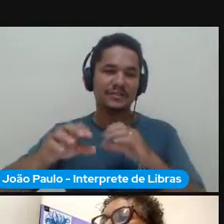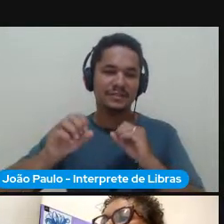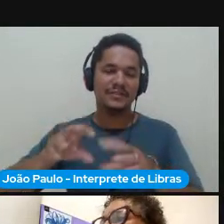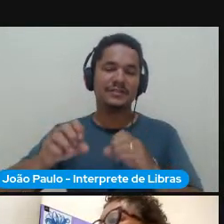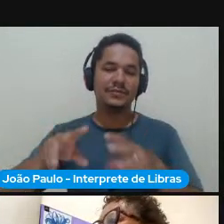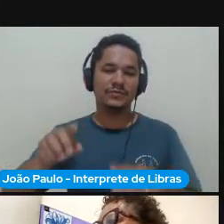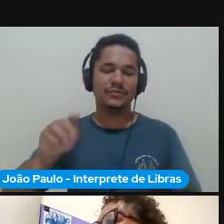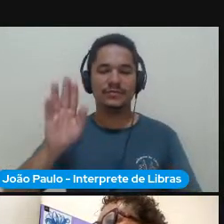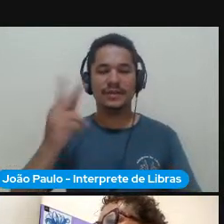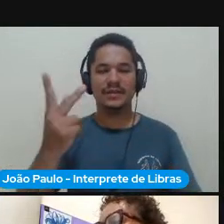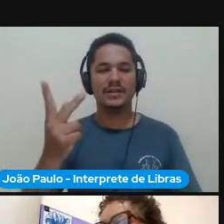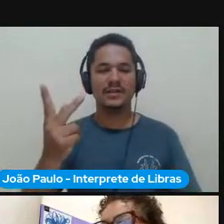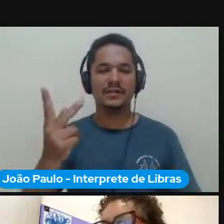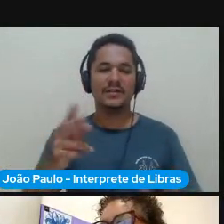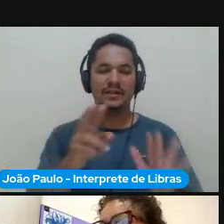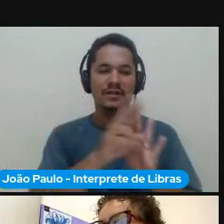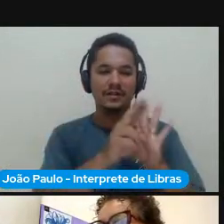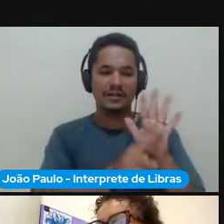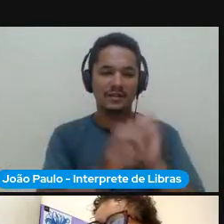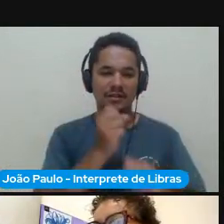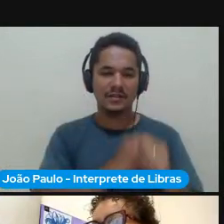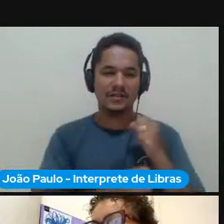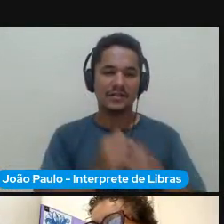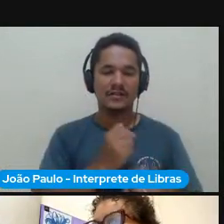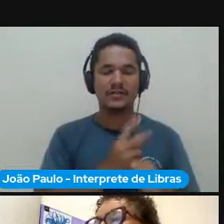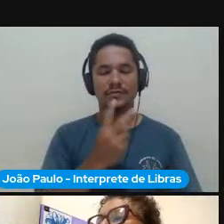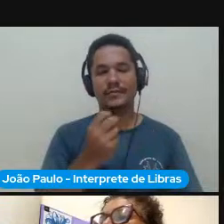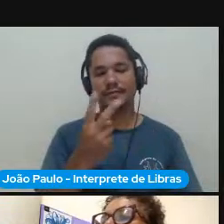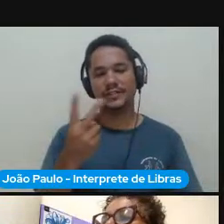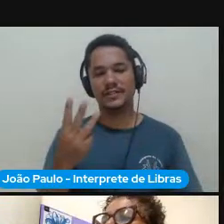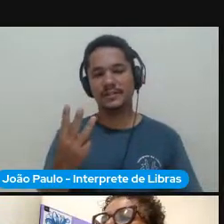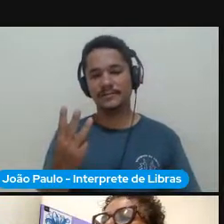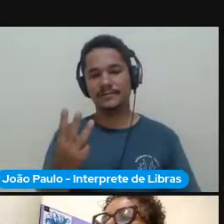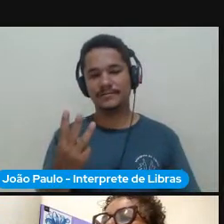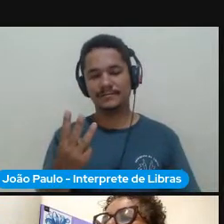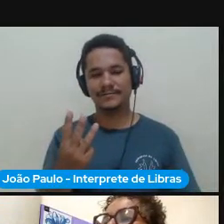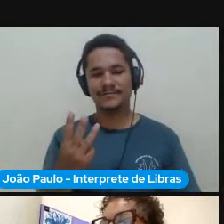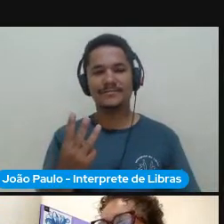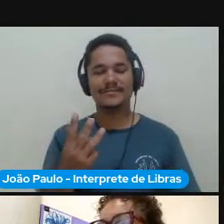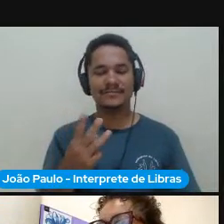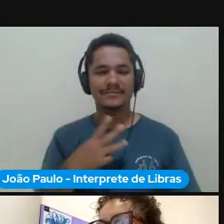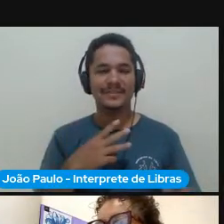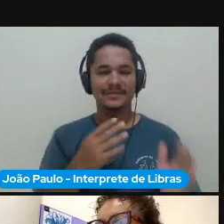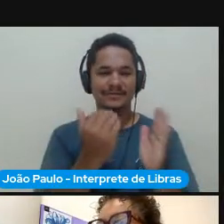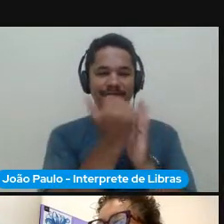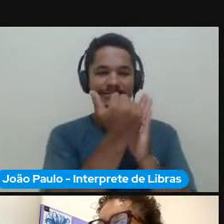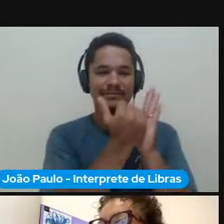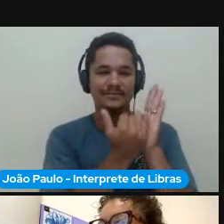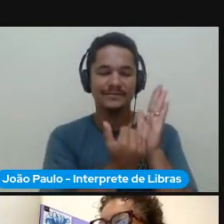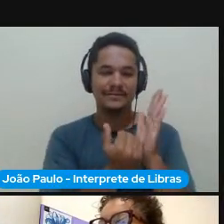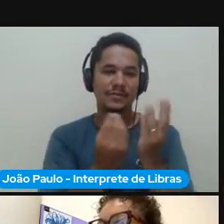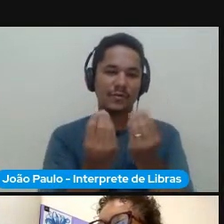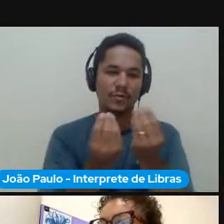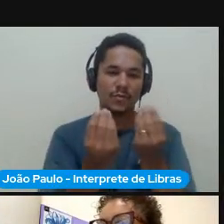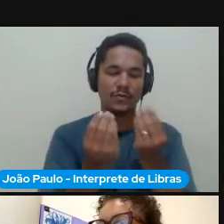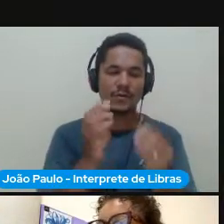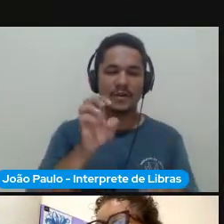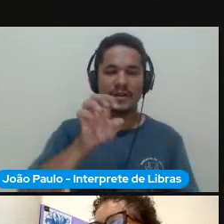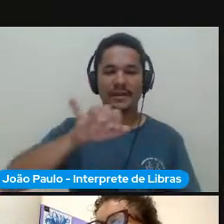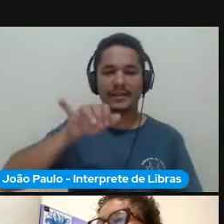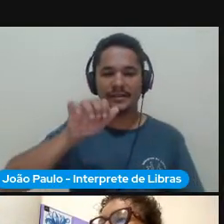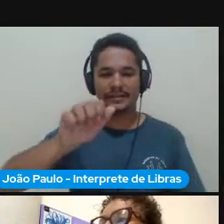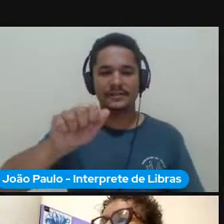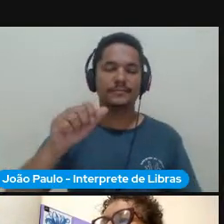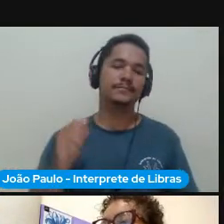né, em 2003. Eles instituíram as diretrizes para a modalidade da EJA, né, e para que ela pudesse